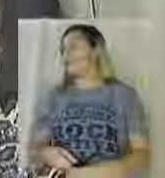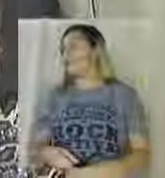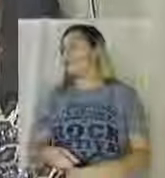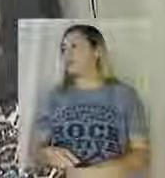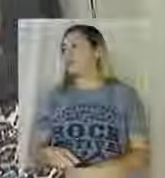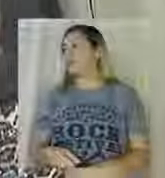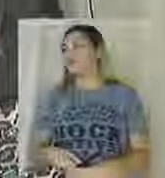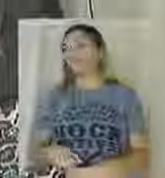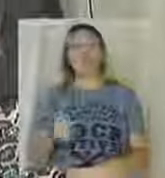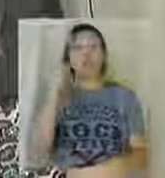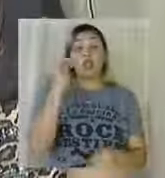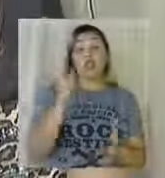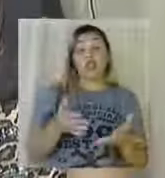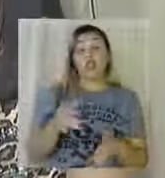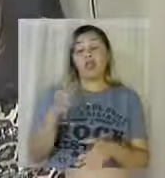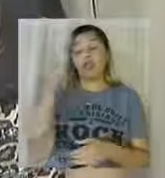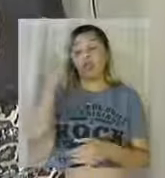sim,